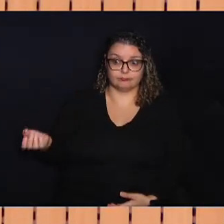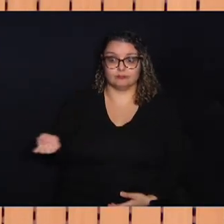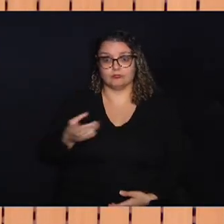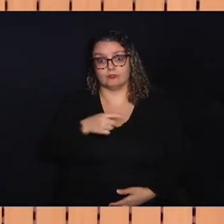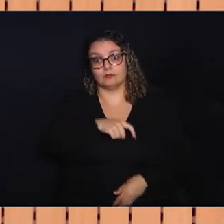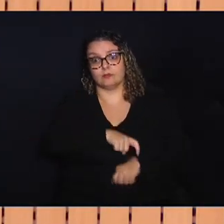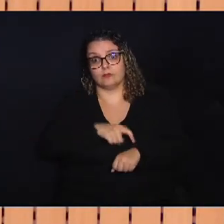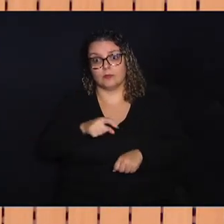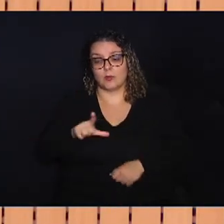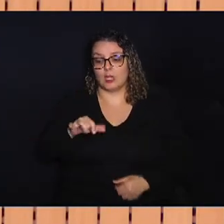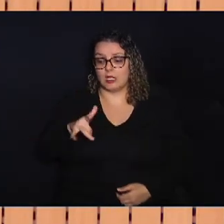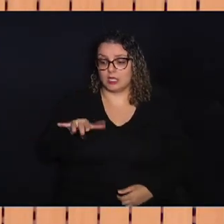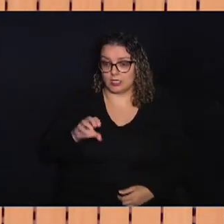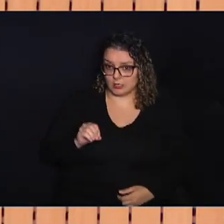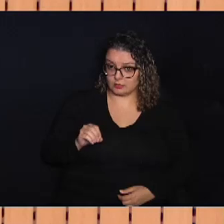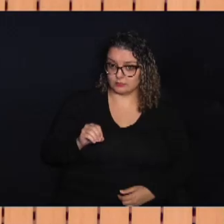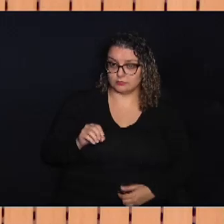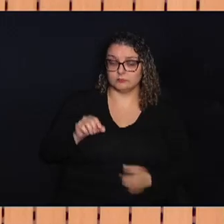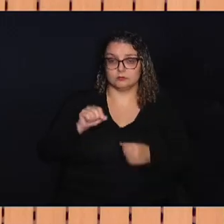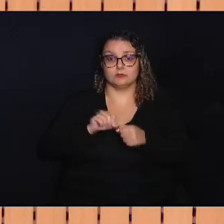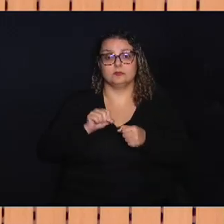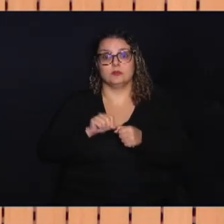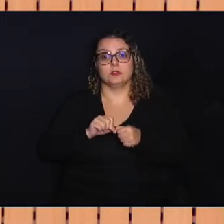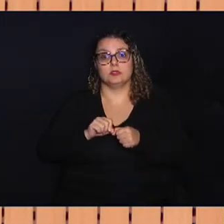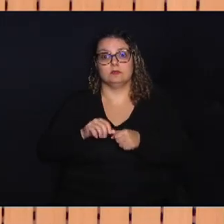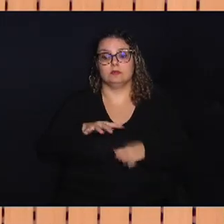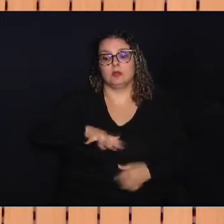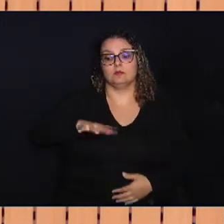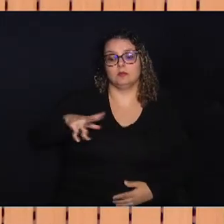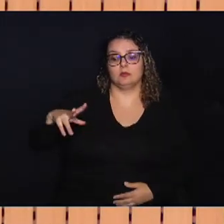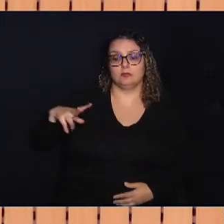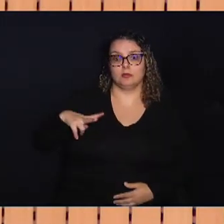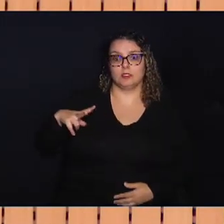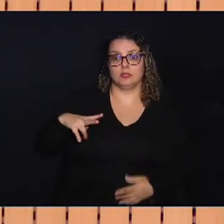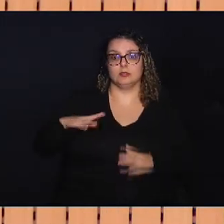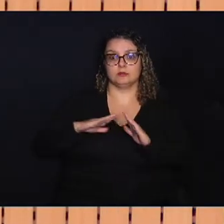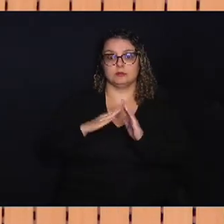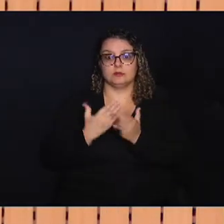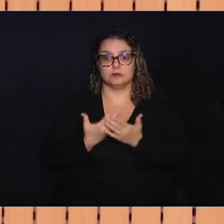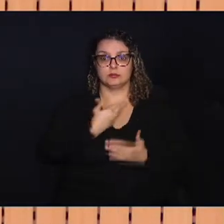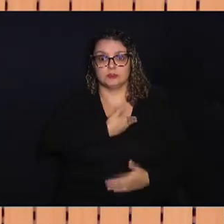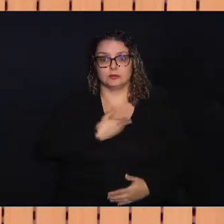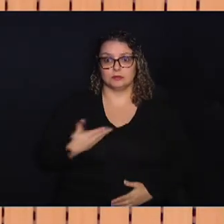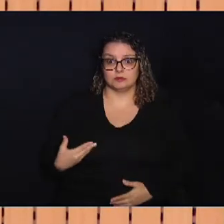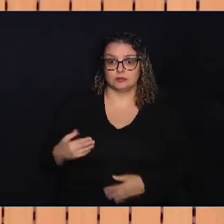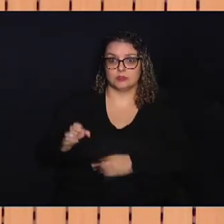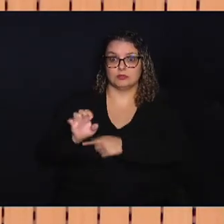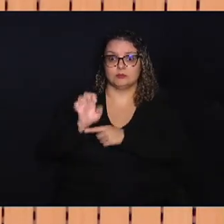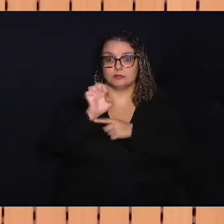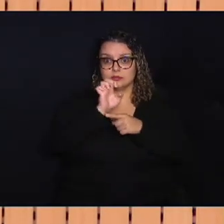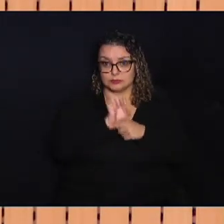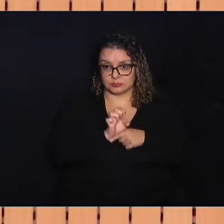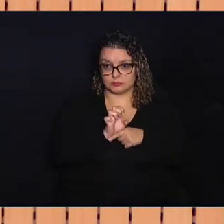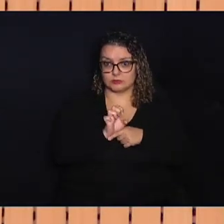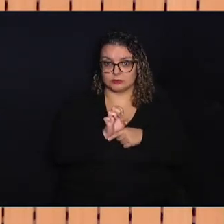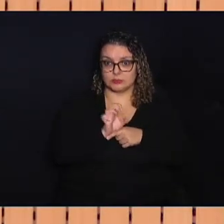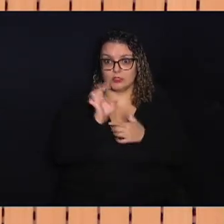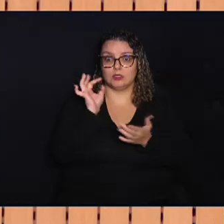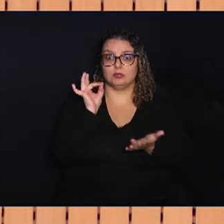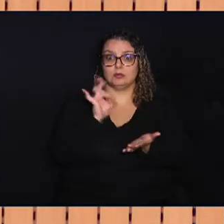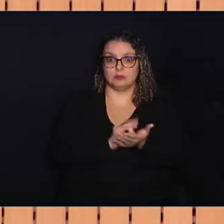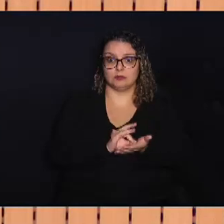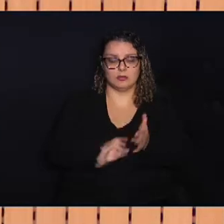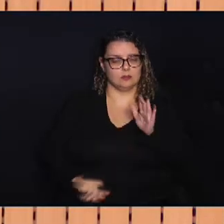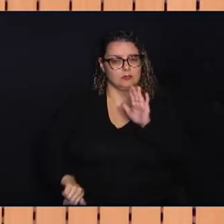do leilão que está sendo feito de privatização das escolas públicas estaduais. Um verdadeiro